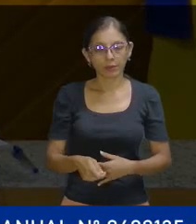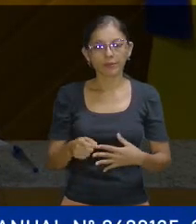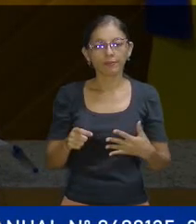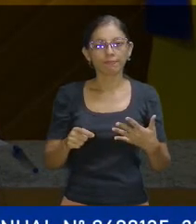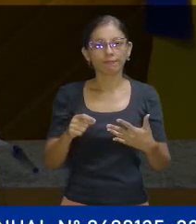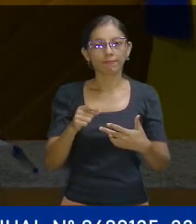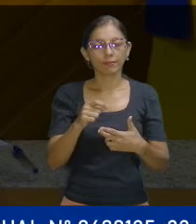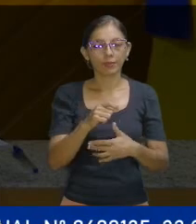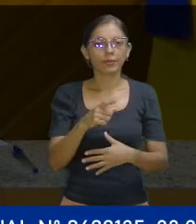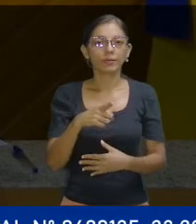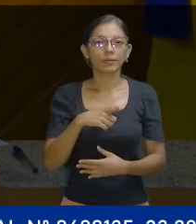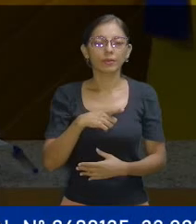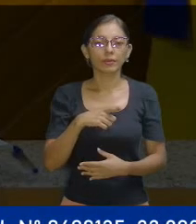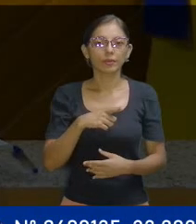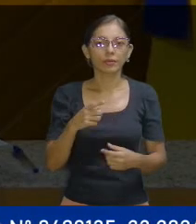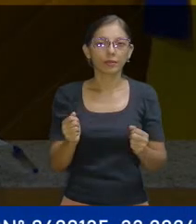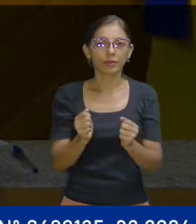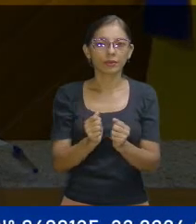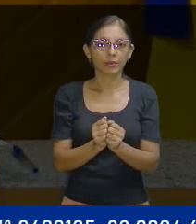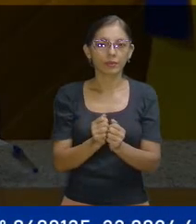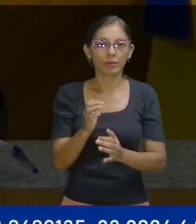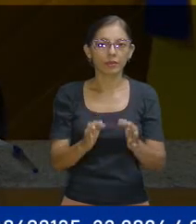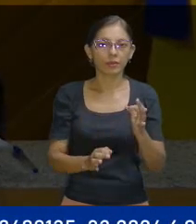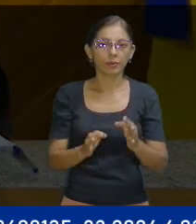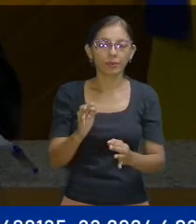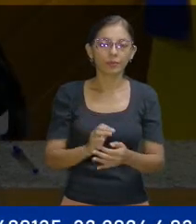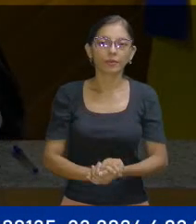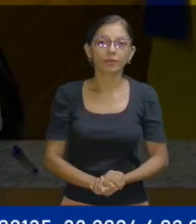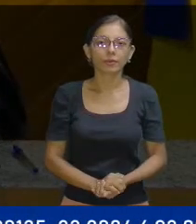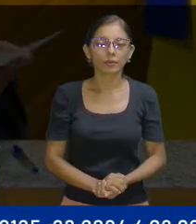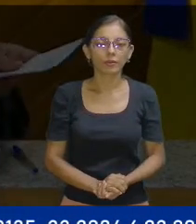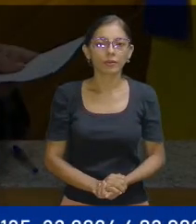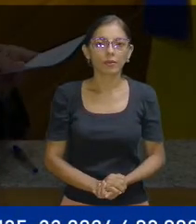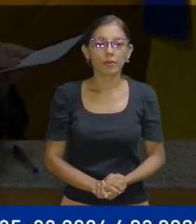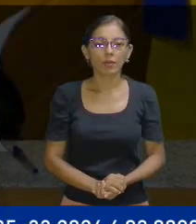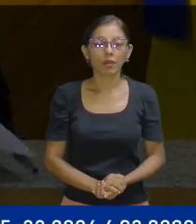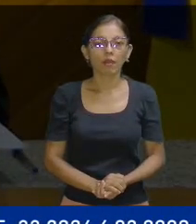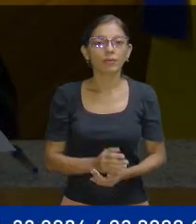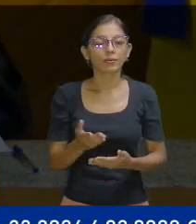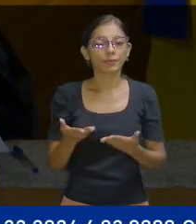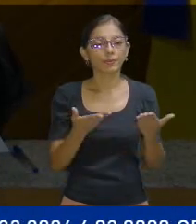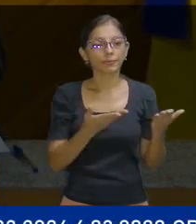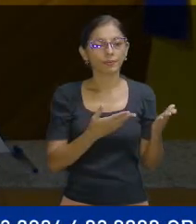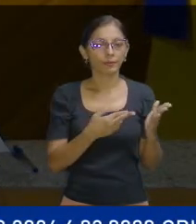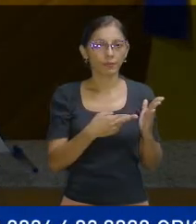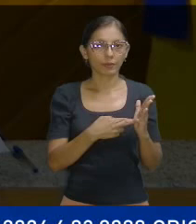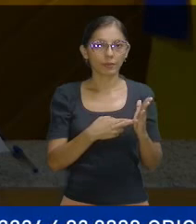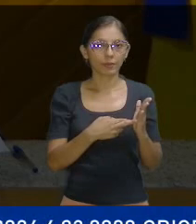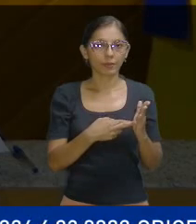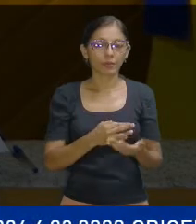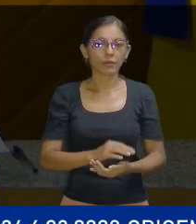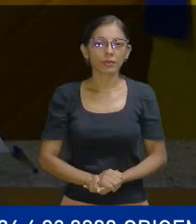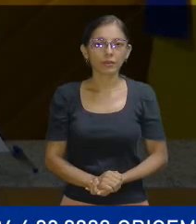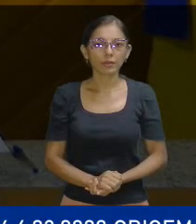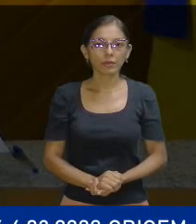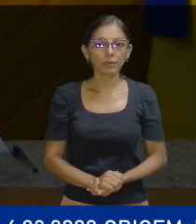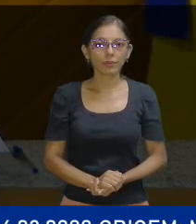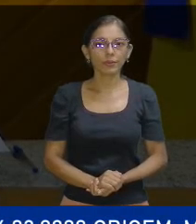Silvério, Anselmo Gonçalves, juíza Tina Souza e juiz Carlos Fernando. O relator está com a palavra.